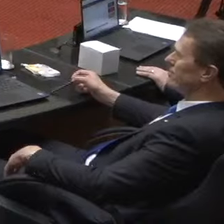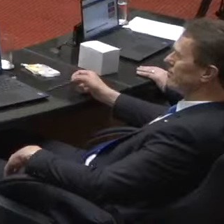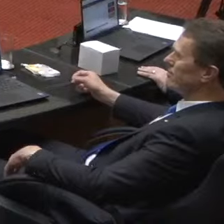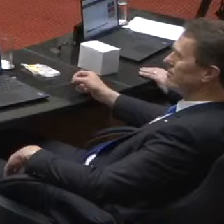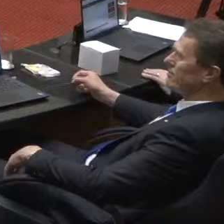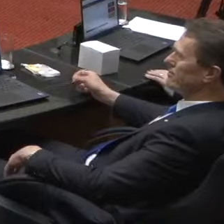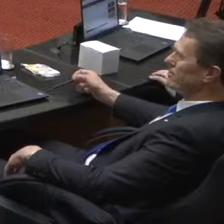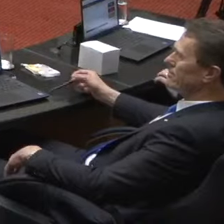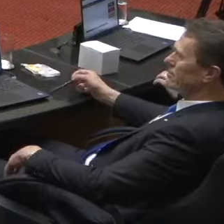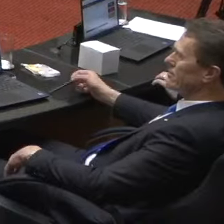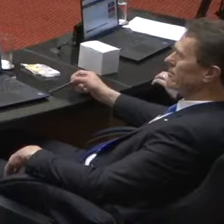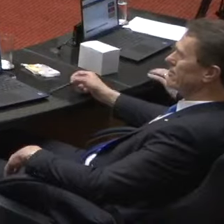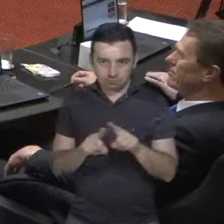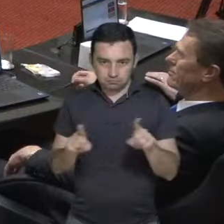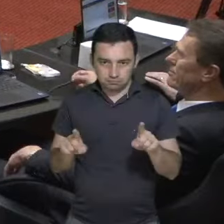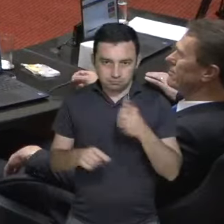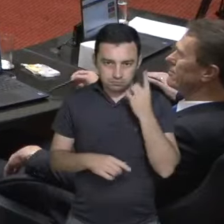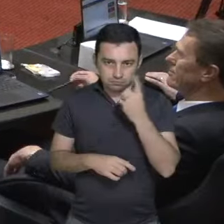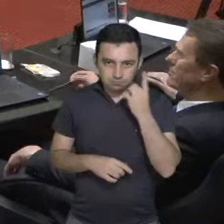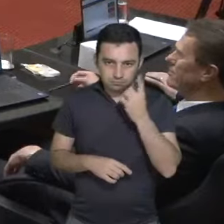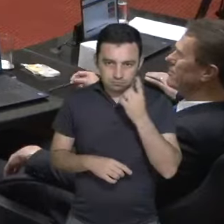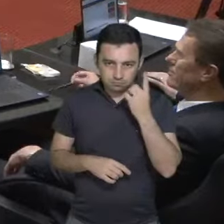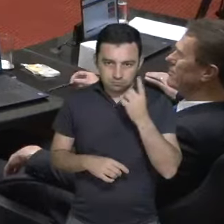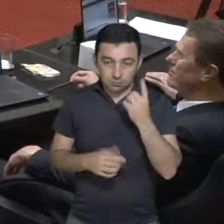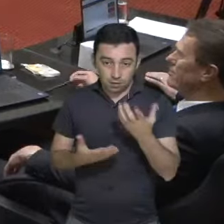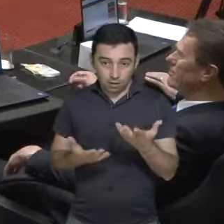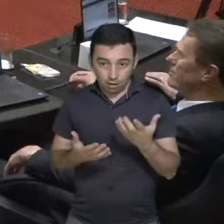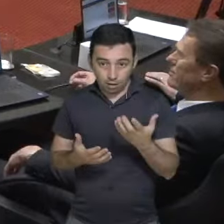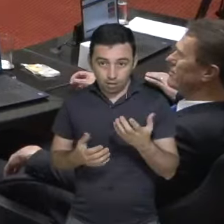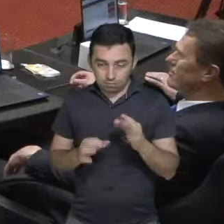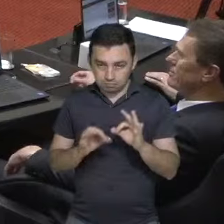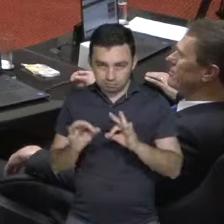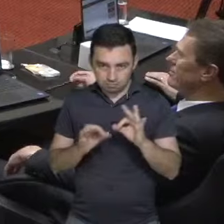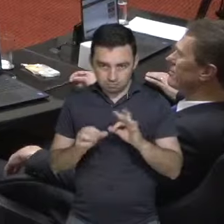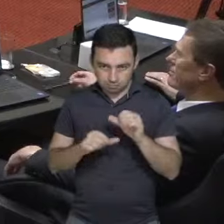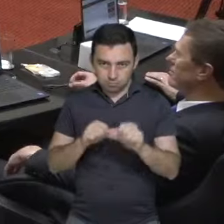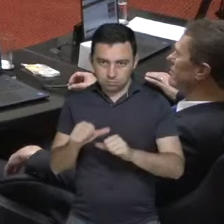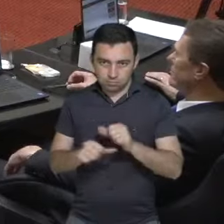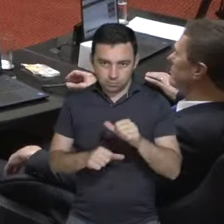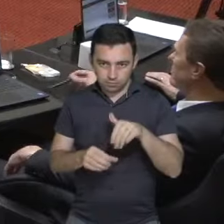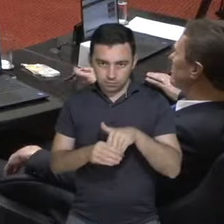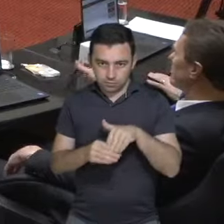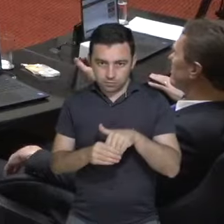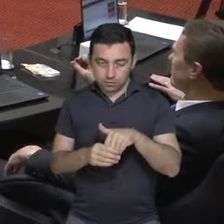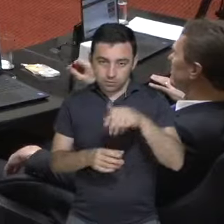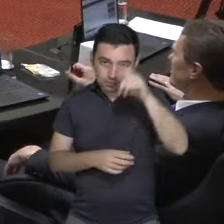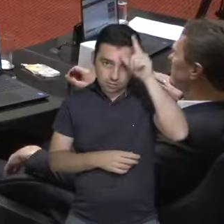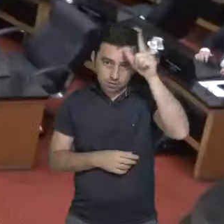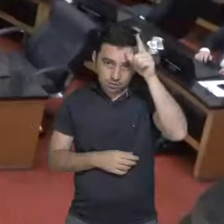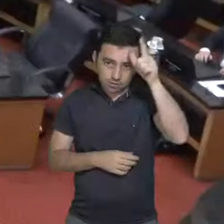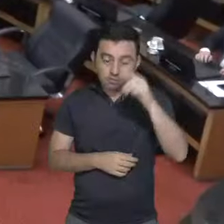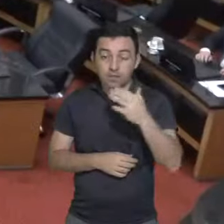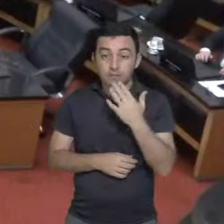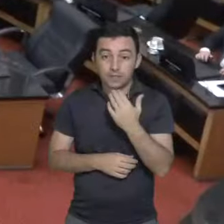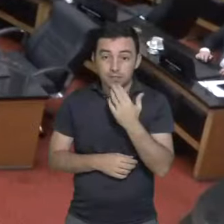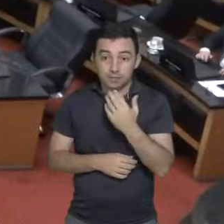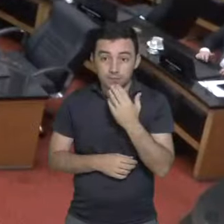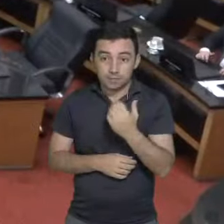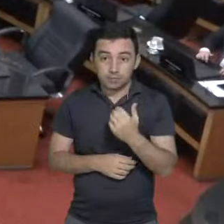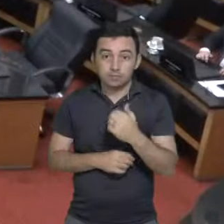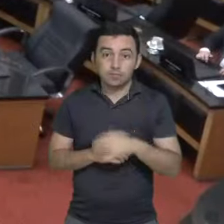Consulto os senhores deputados se desejam fazer a retificação de voto. Deputado Sargento Lima, deputado Marquito,